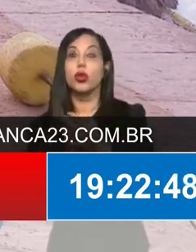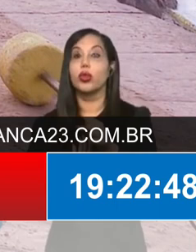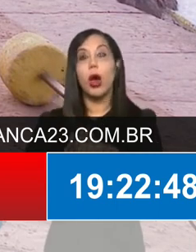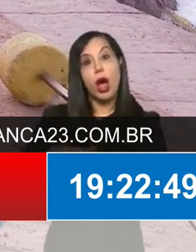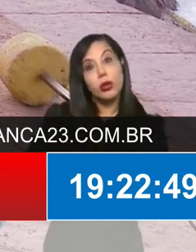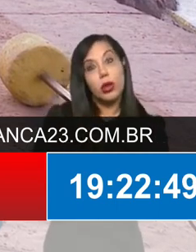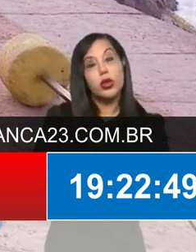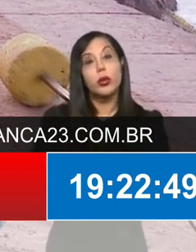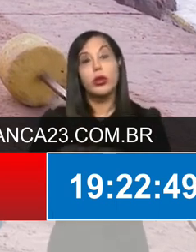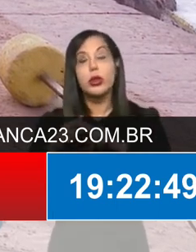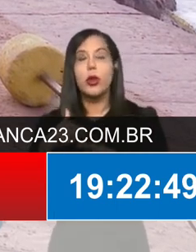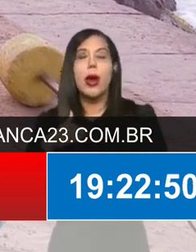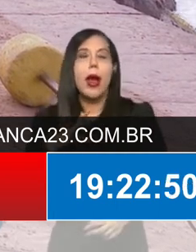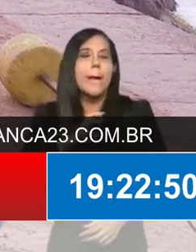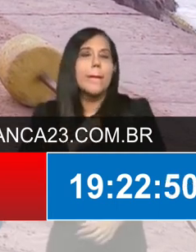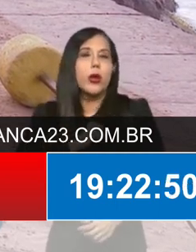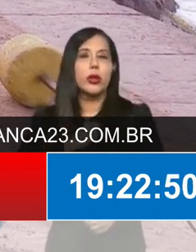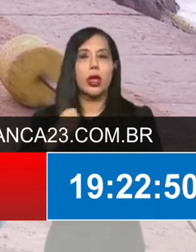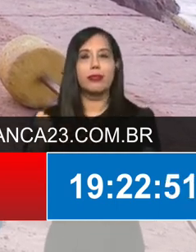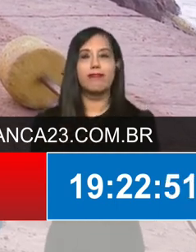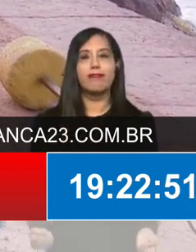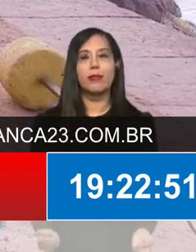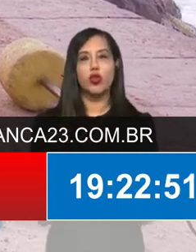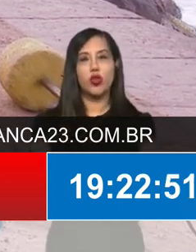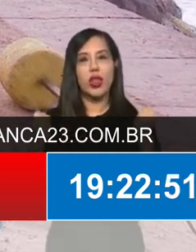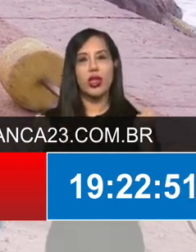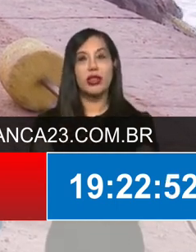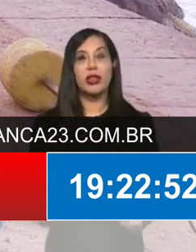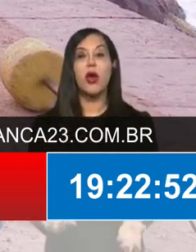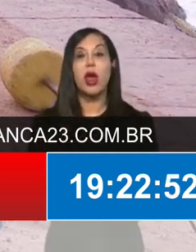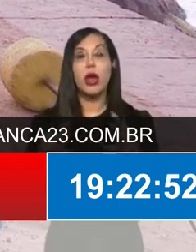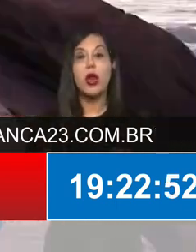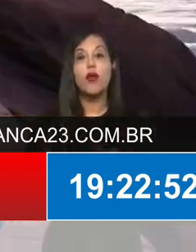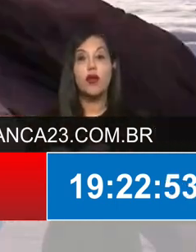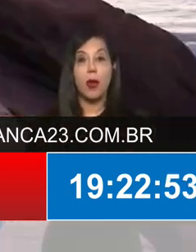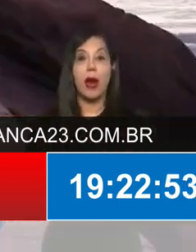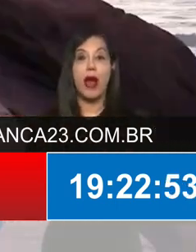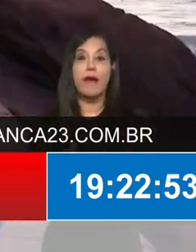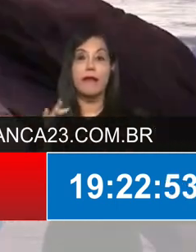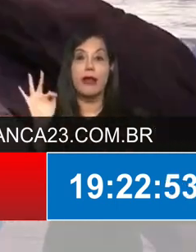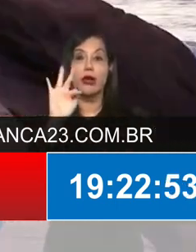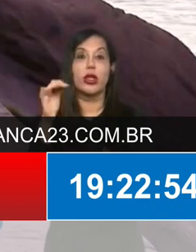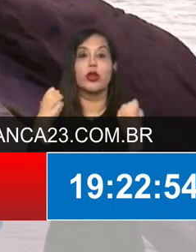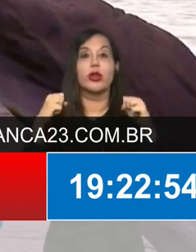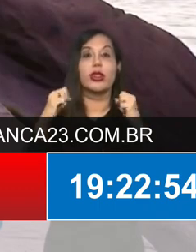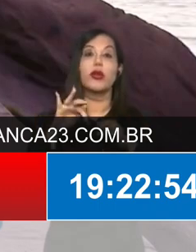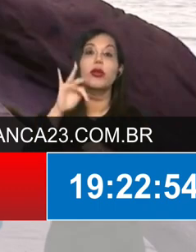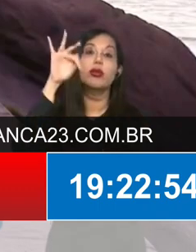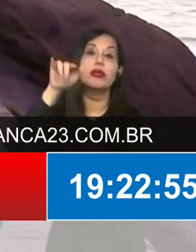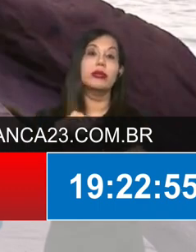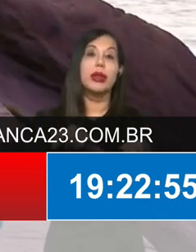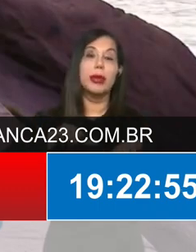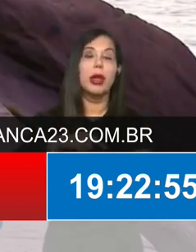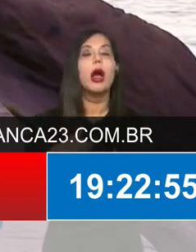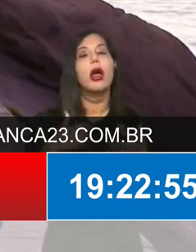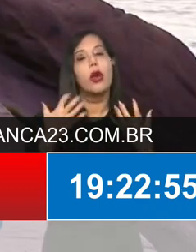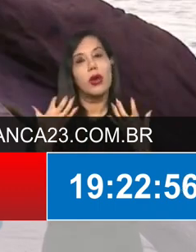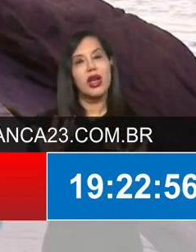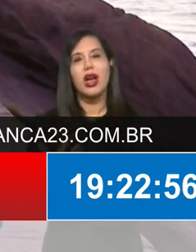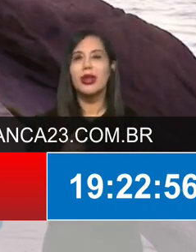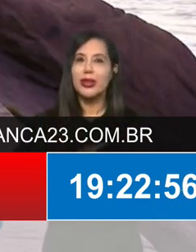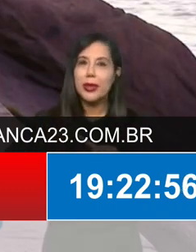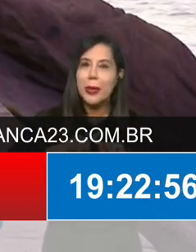poder vir. E eu sou apaixonado por musculação, pretendo me formar em educação física futuramente, trabalhar com isso. É cansativo, mas